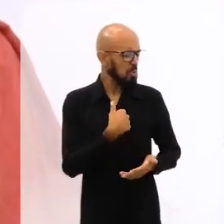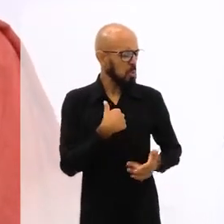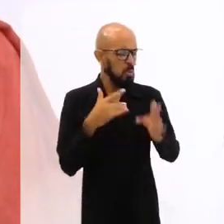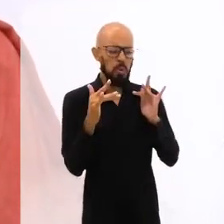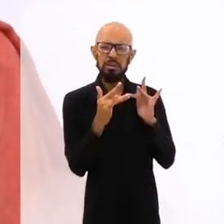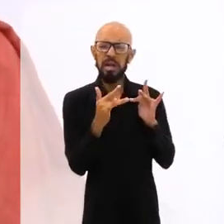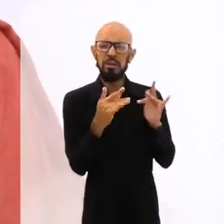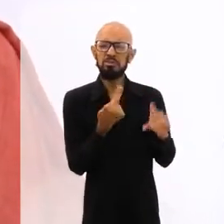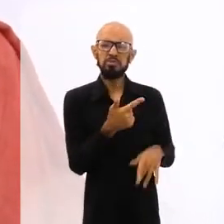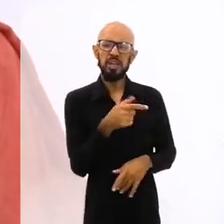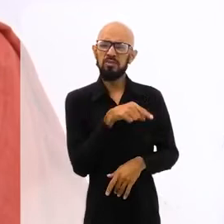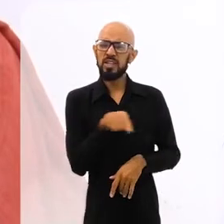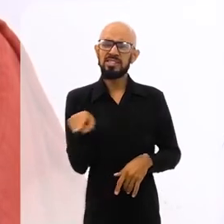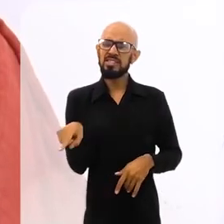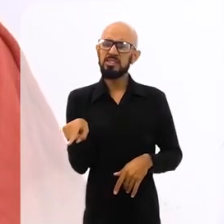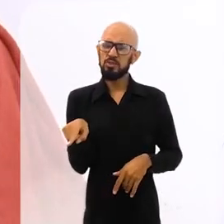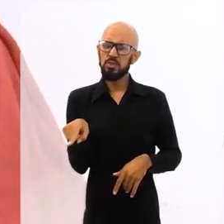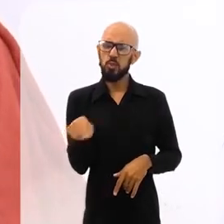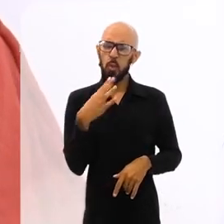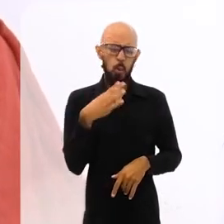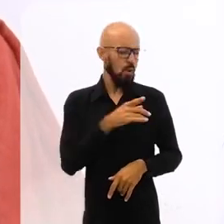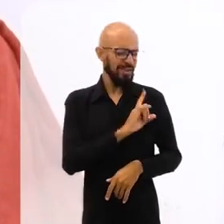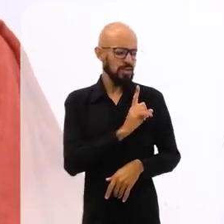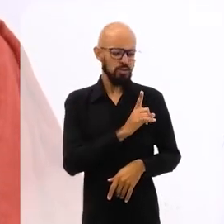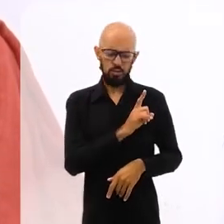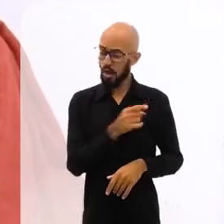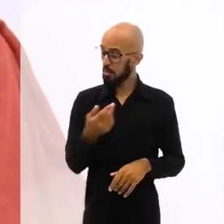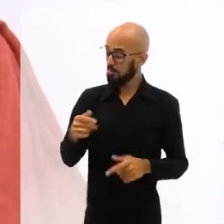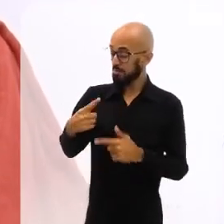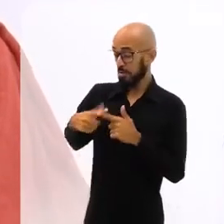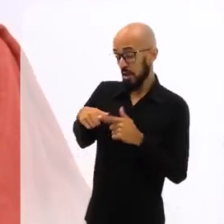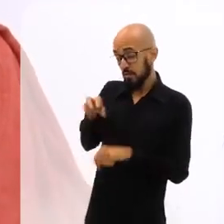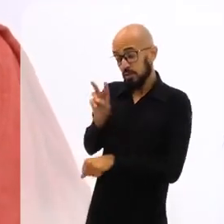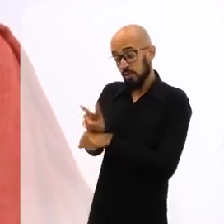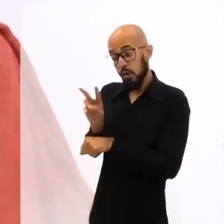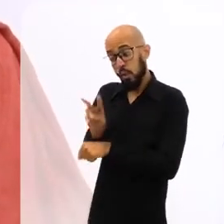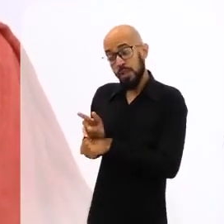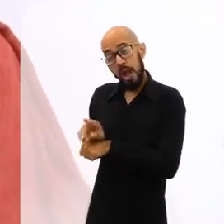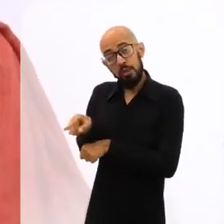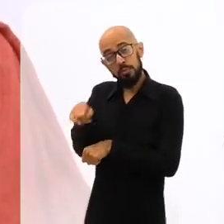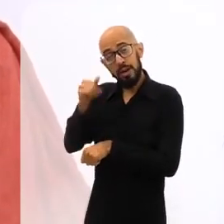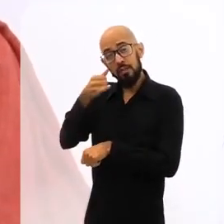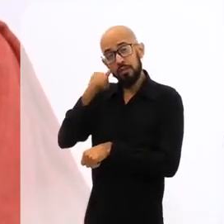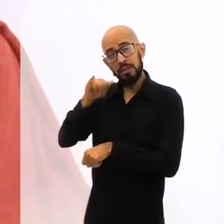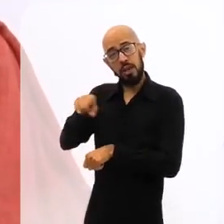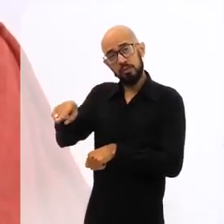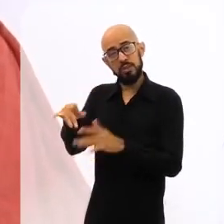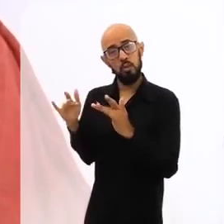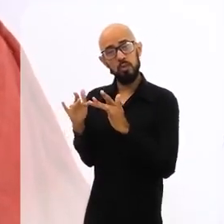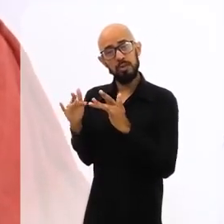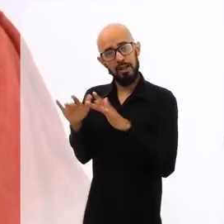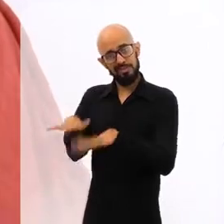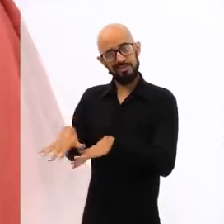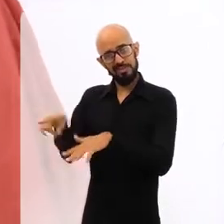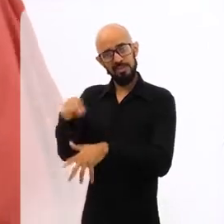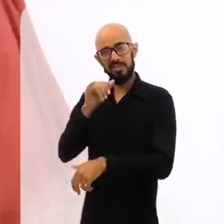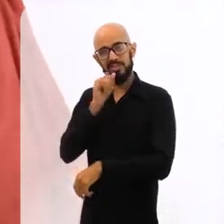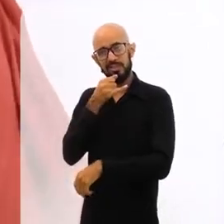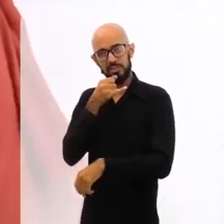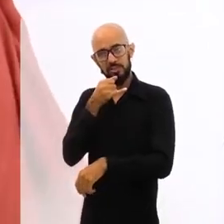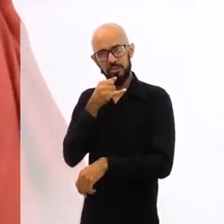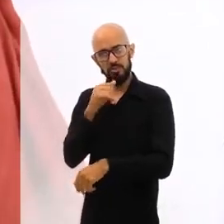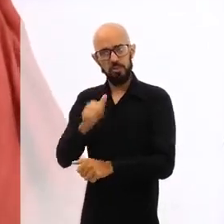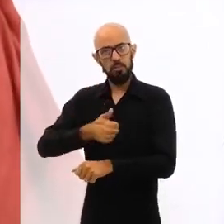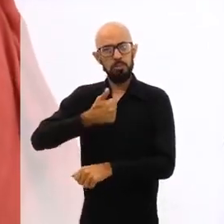de todas essas experiências. E aí o que que aconteceu? Ele entrou em contato com o segundo aspecto, que era a morte. Depois ele viu um